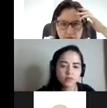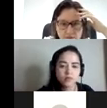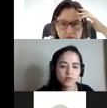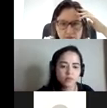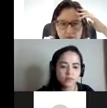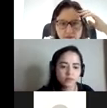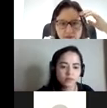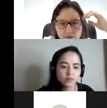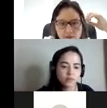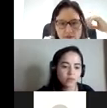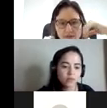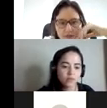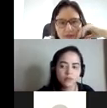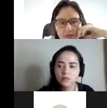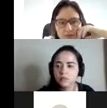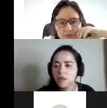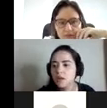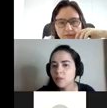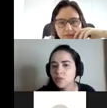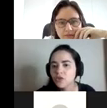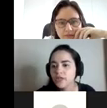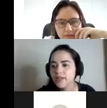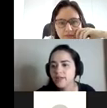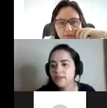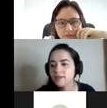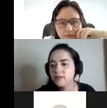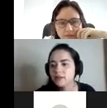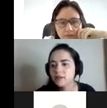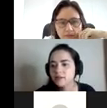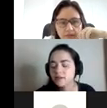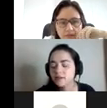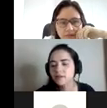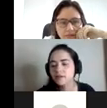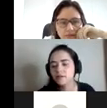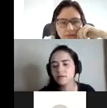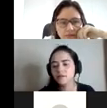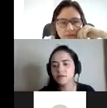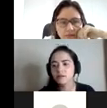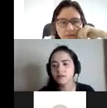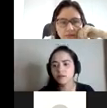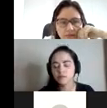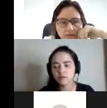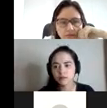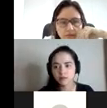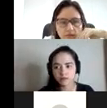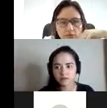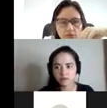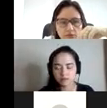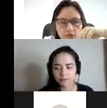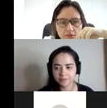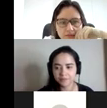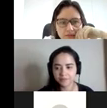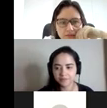Eu não estou achando essa opção, Carolina. É no próprio Zoom, em cima da sua fotinha, está escrito